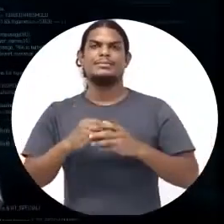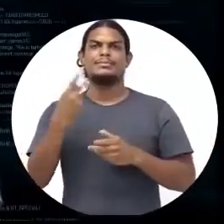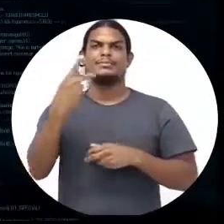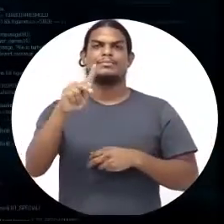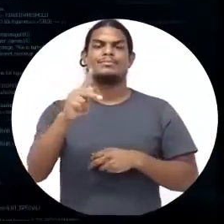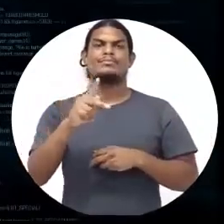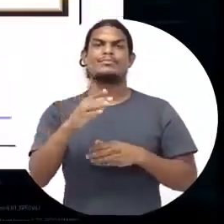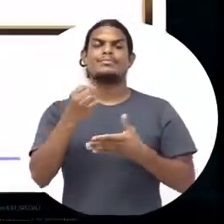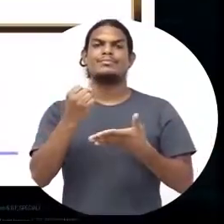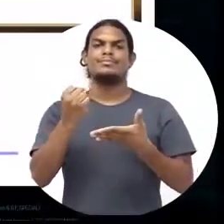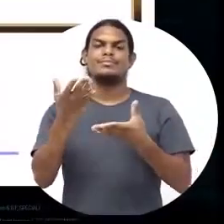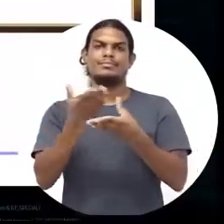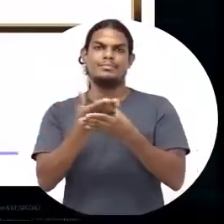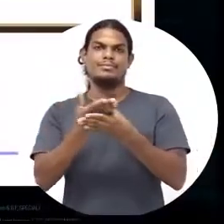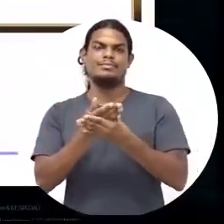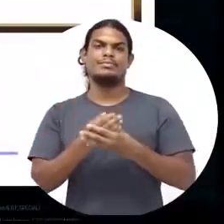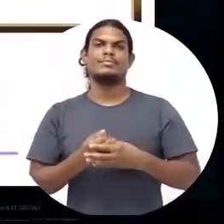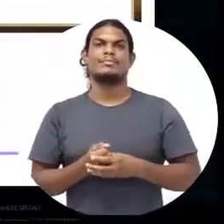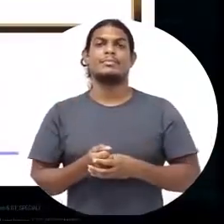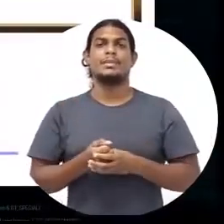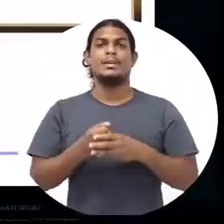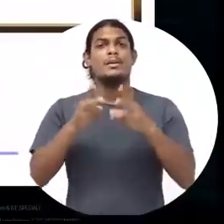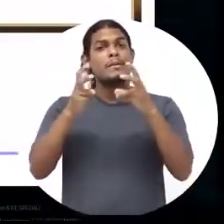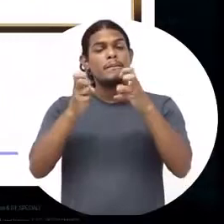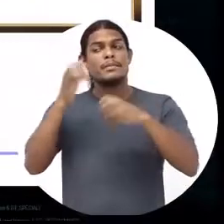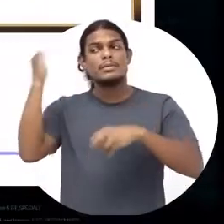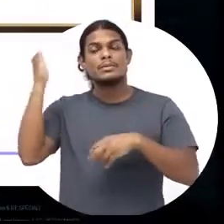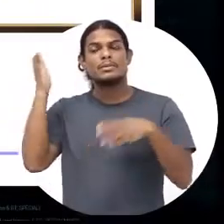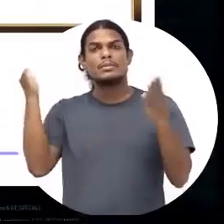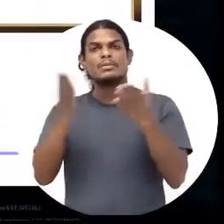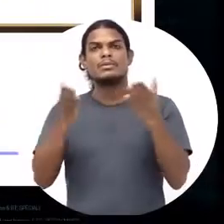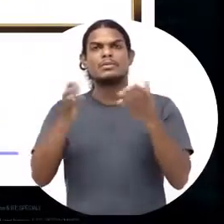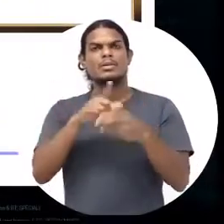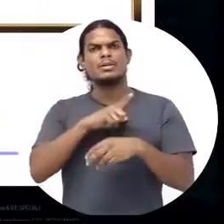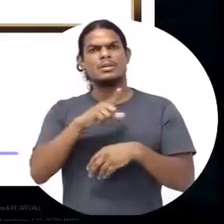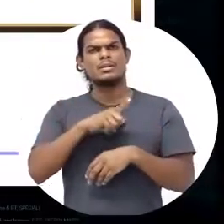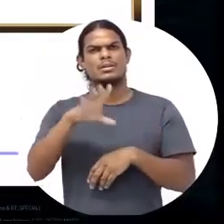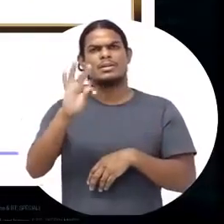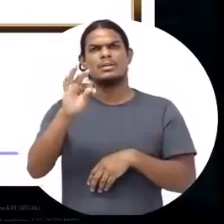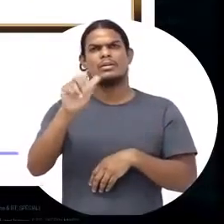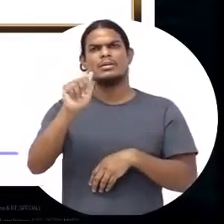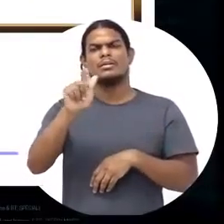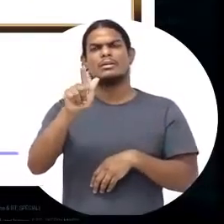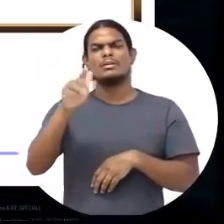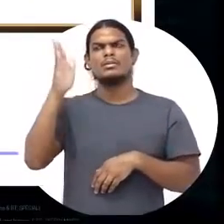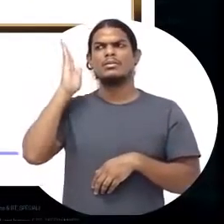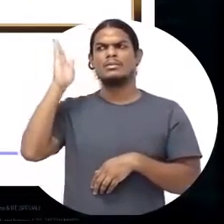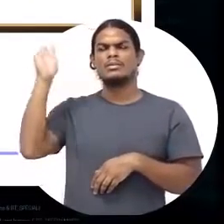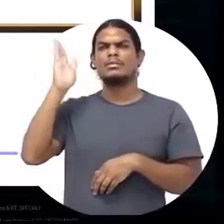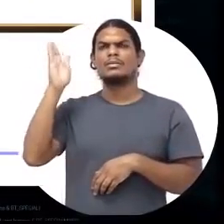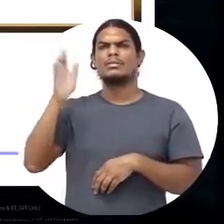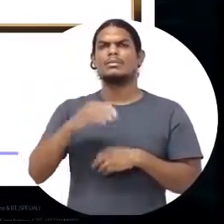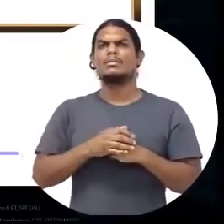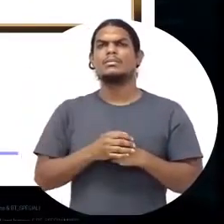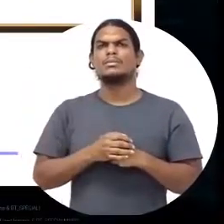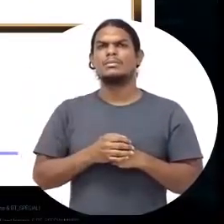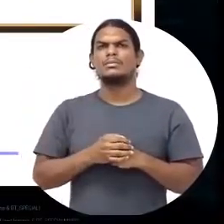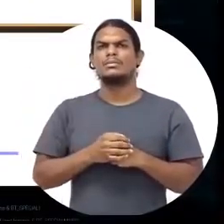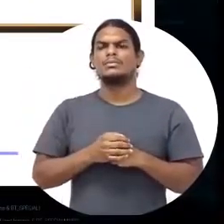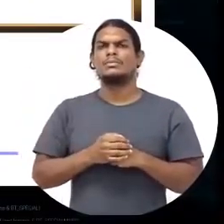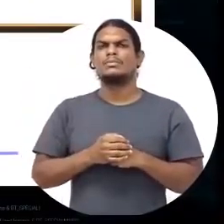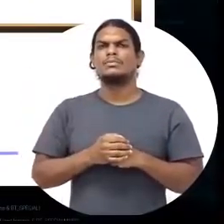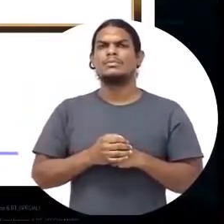eles. Observe agora aí no slide que a gente tem uma tag chamada iframe. Ela vai ser necessária